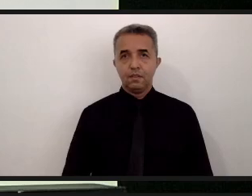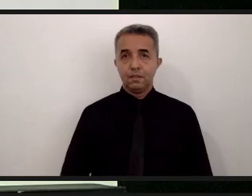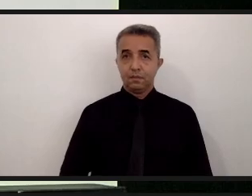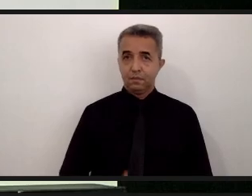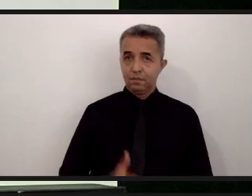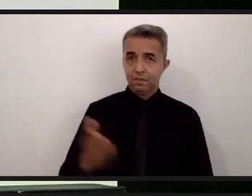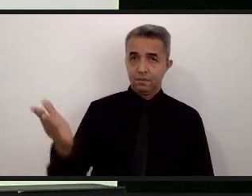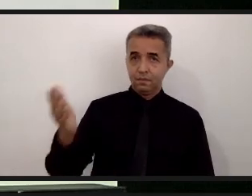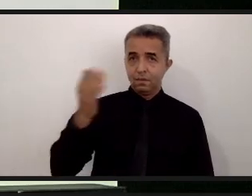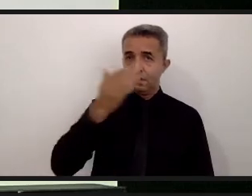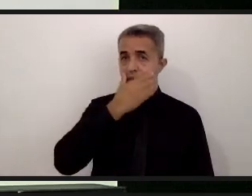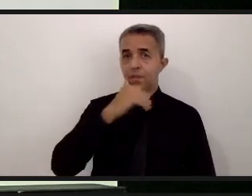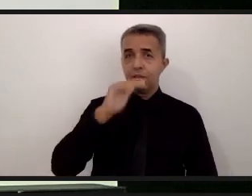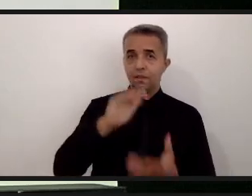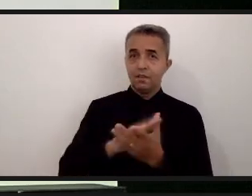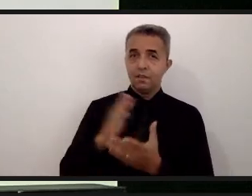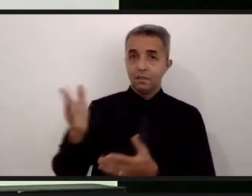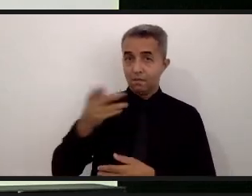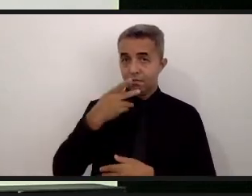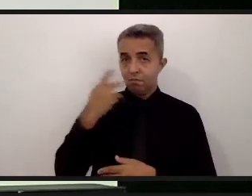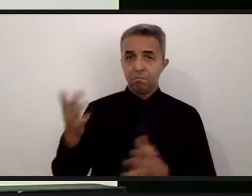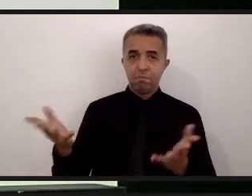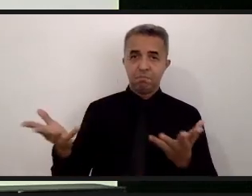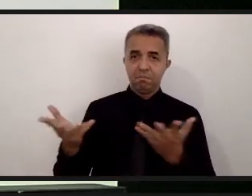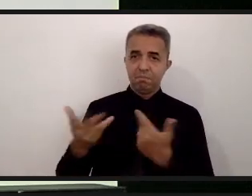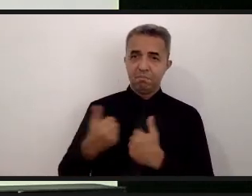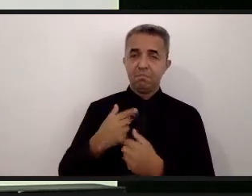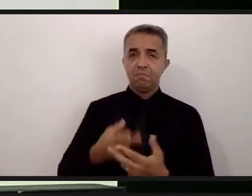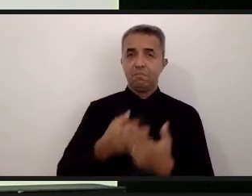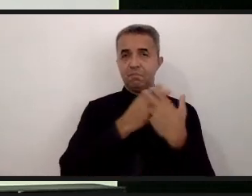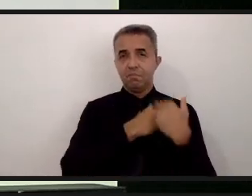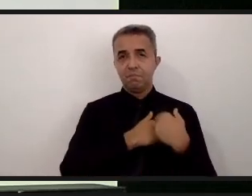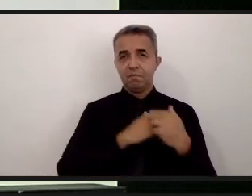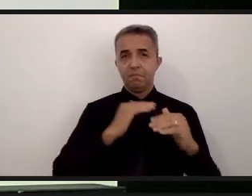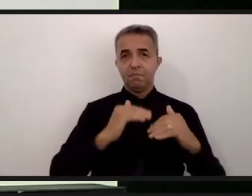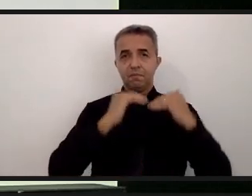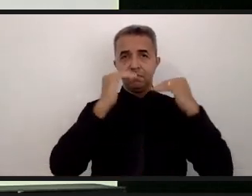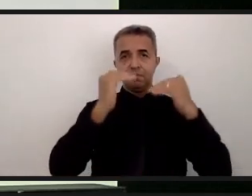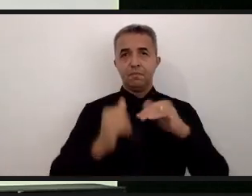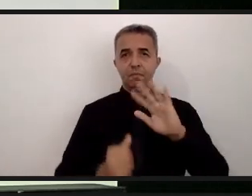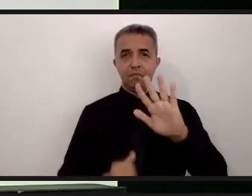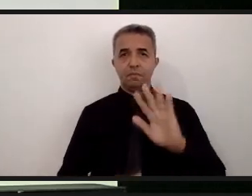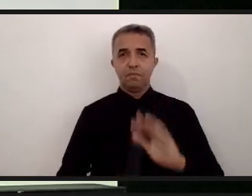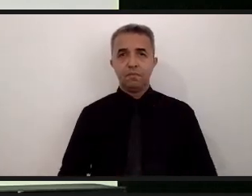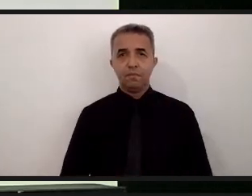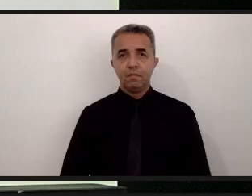né? A responsabilidade para a gente ainda aumenta um pouco mais. Mas